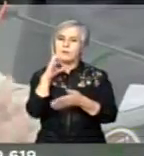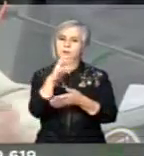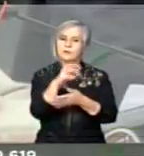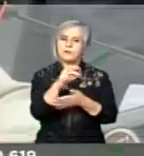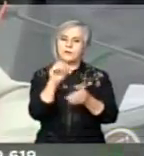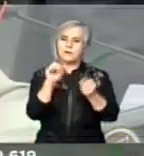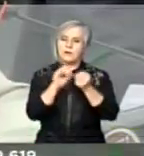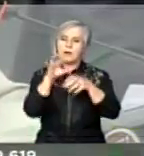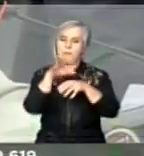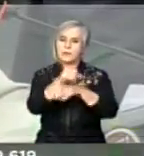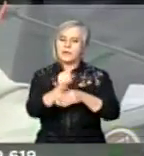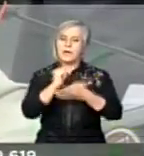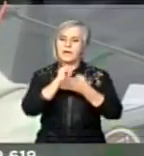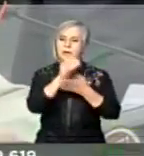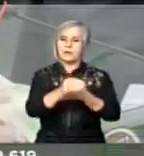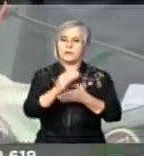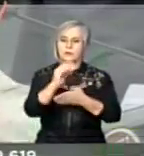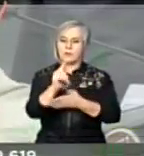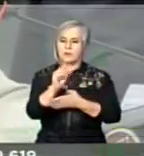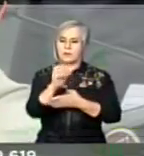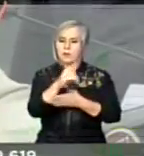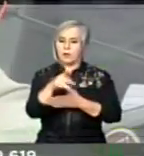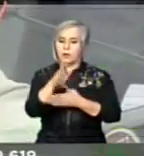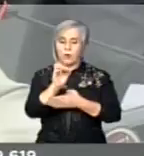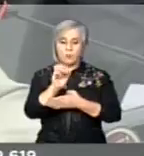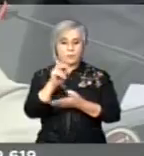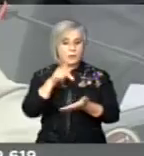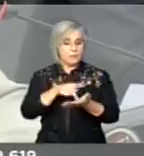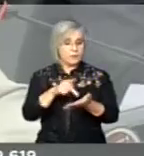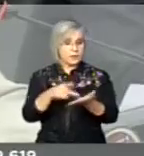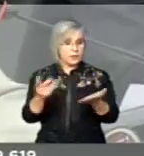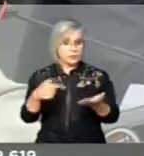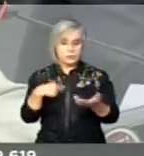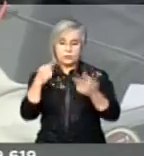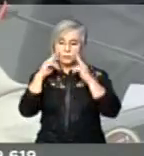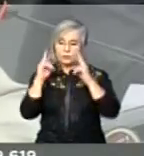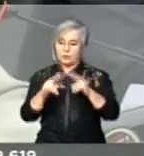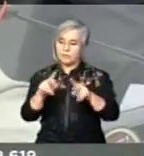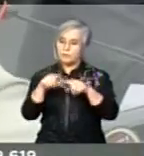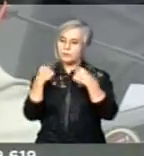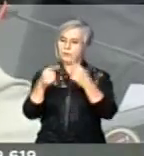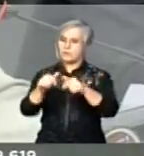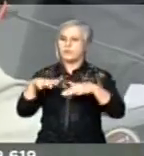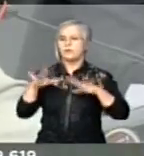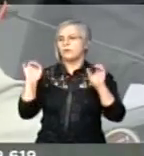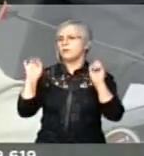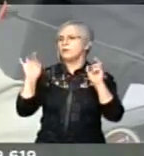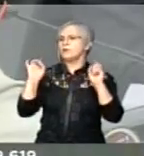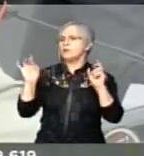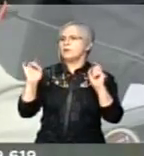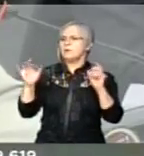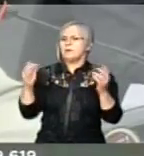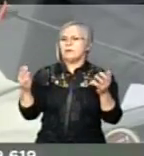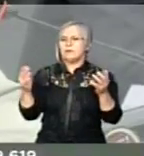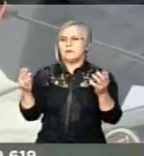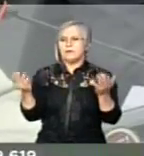tenho visto aqui, sinceramente, sessões extraordinárias de cinismo.